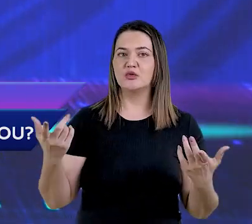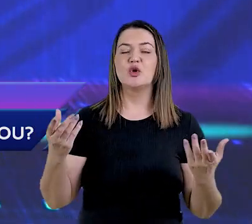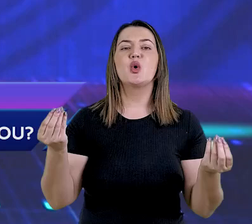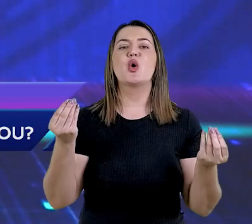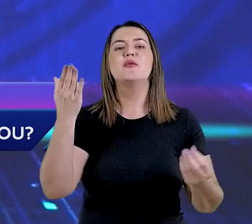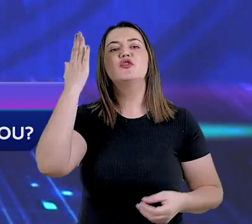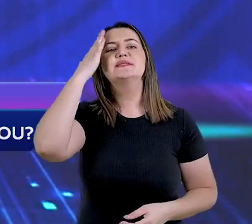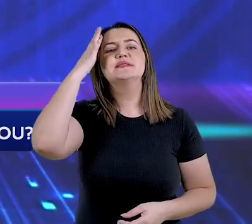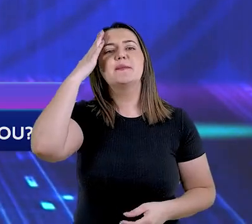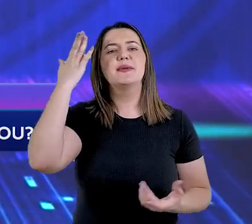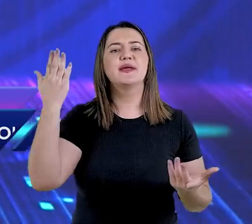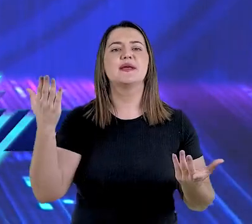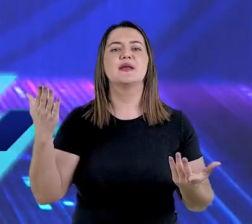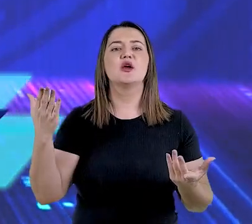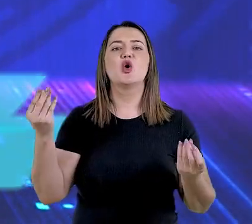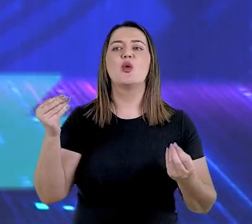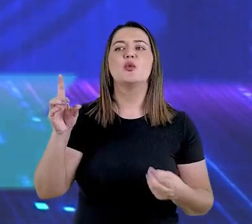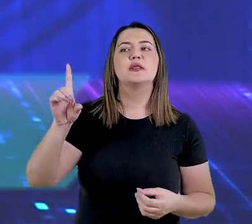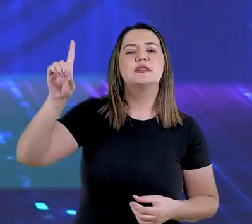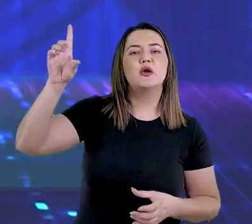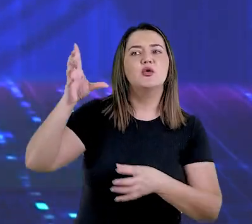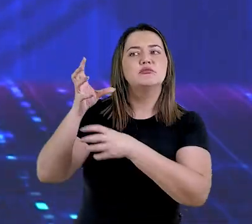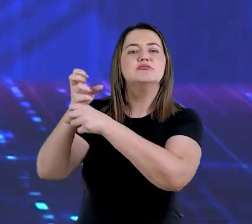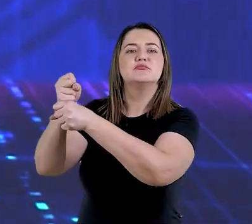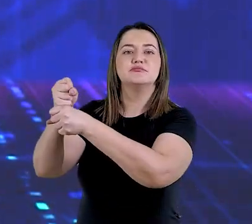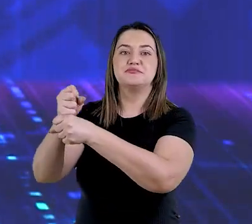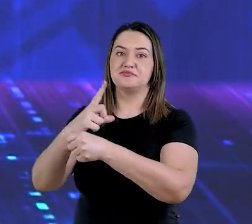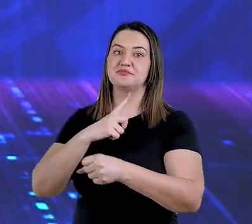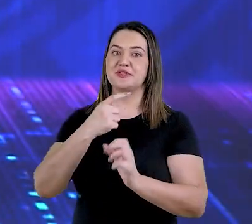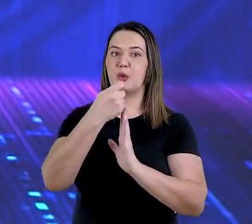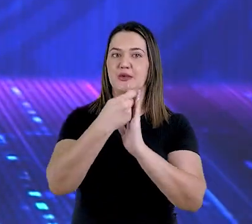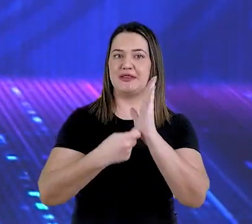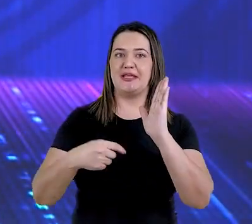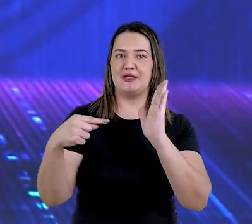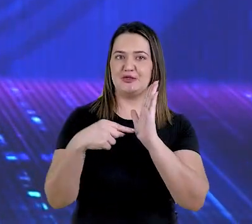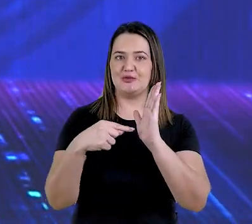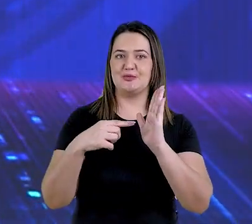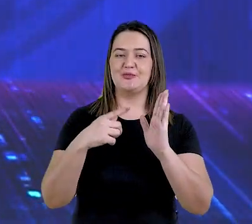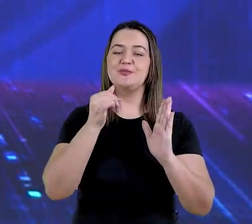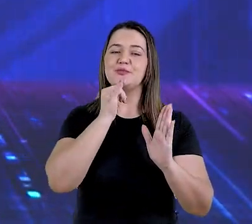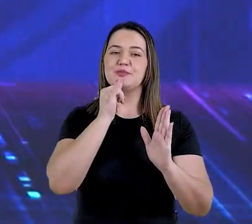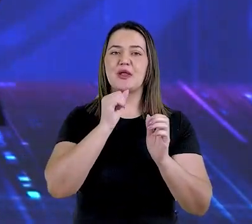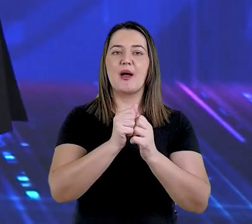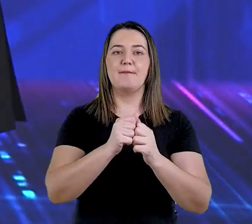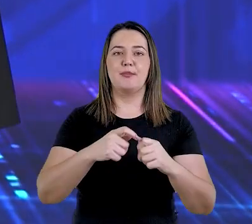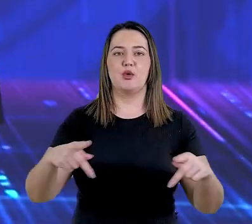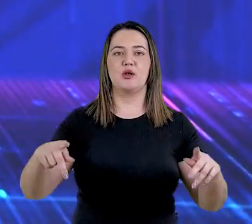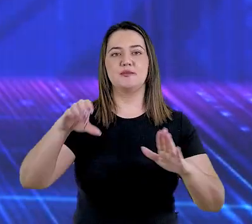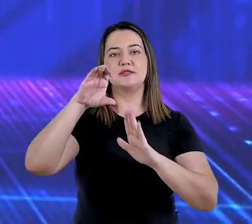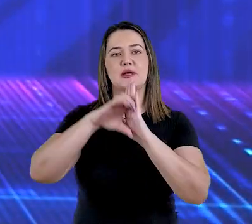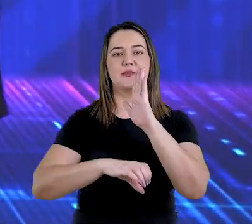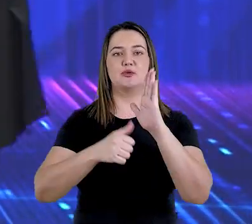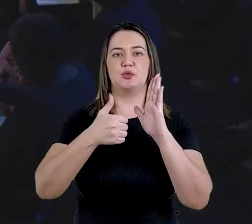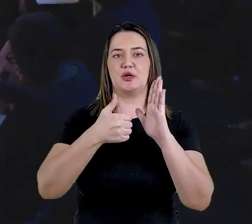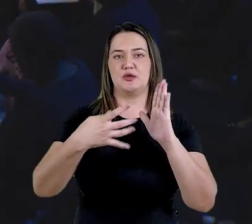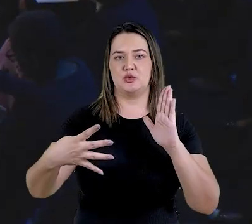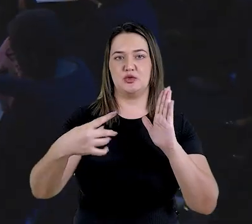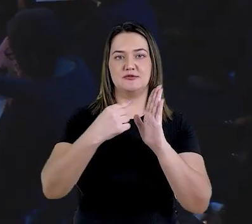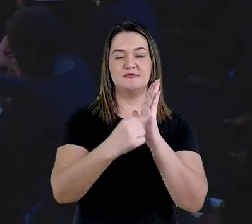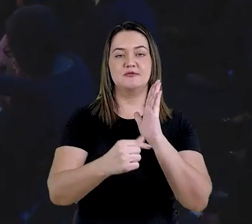identificar a igreja verdadeira de Deus? Há um texto na Bíblia que me ajuda. Vamos lá, Apocalipse capítulo 14, versículo